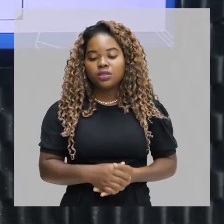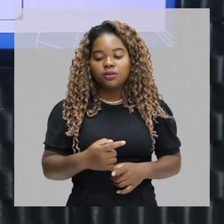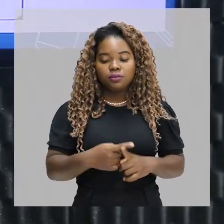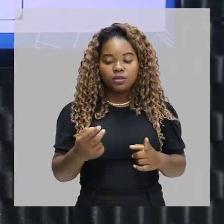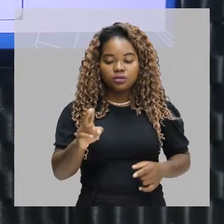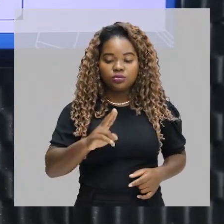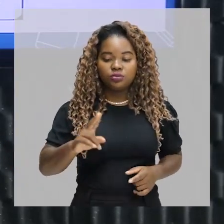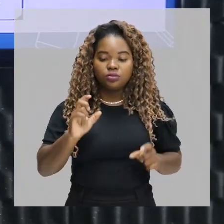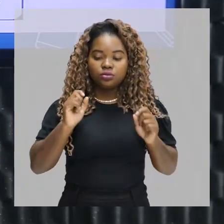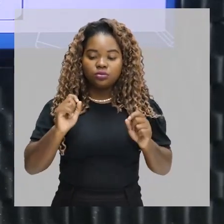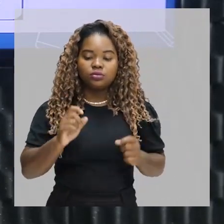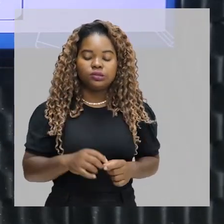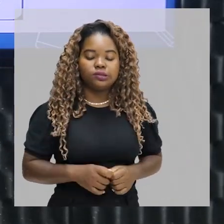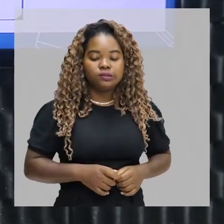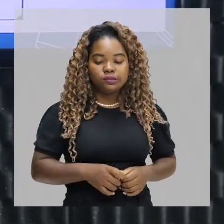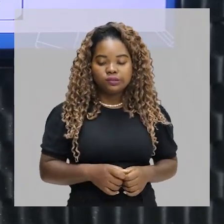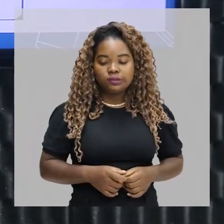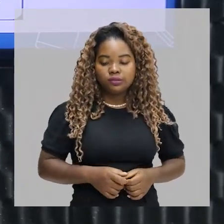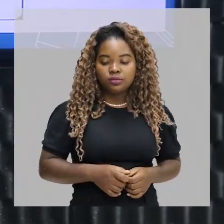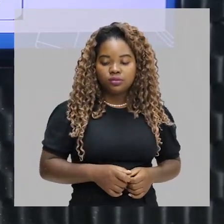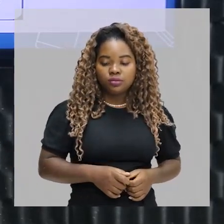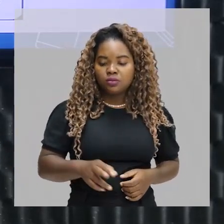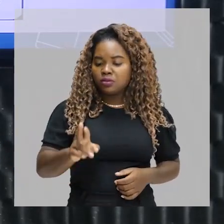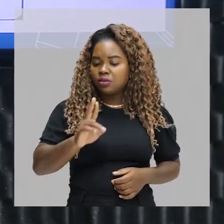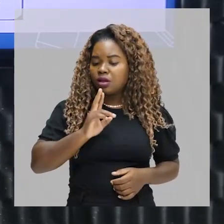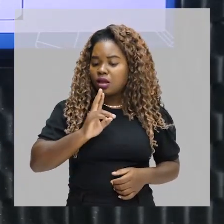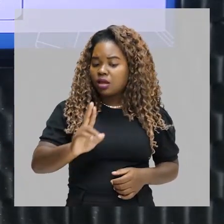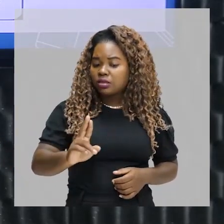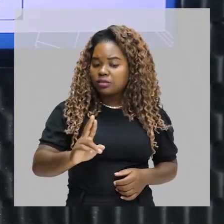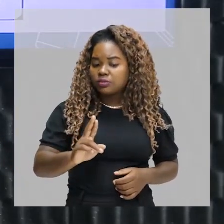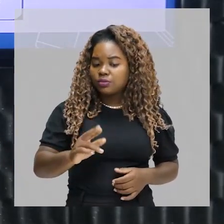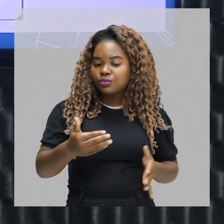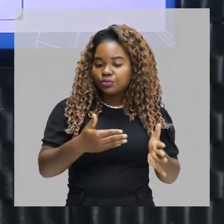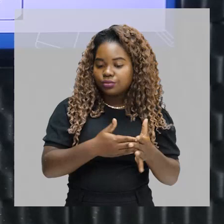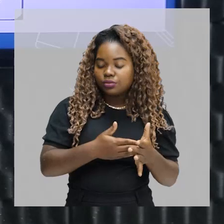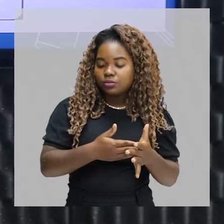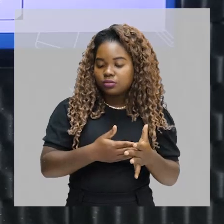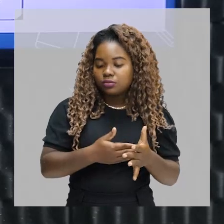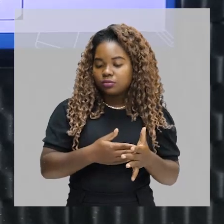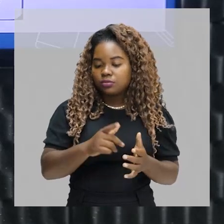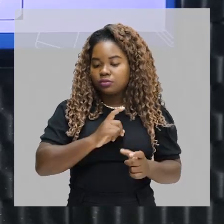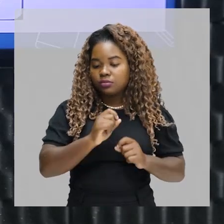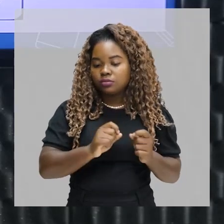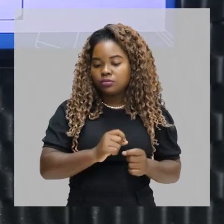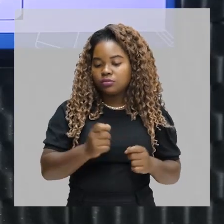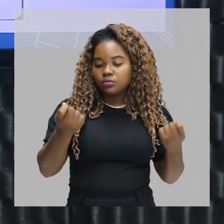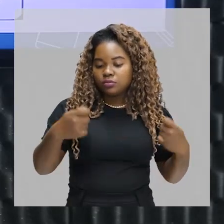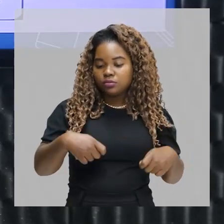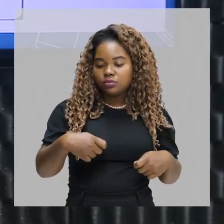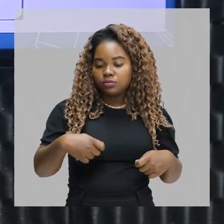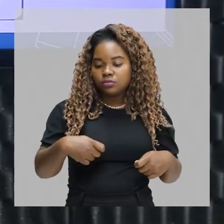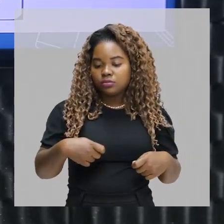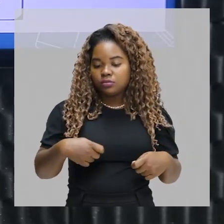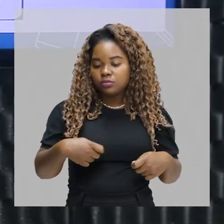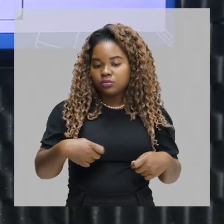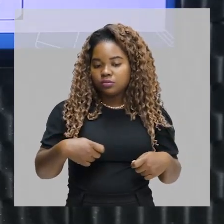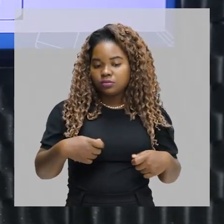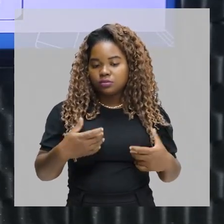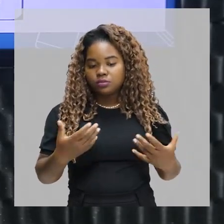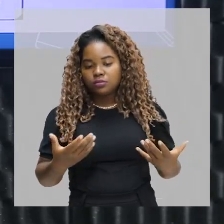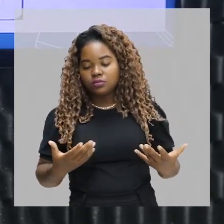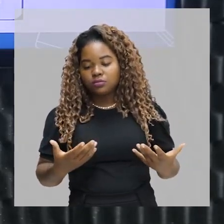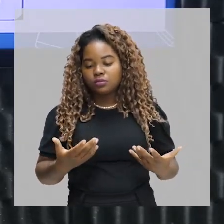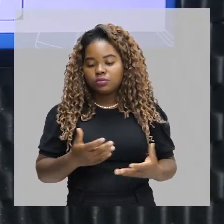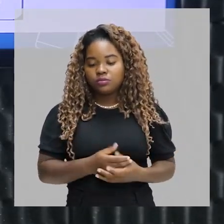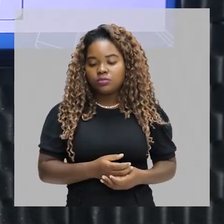ele é utilizado quando a possibilidade de resposta ela é limitada. Você tem como possibilidade normalmente uma alternativa